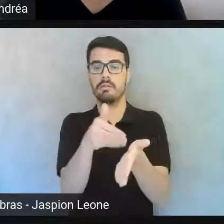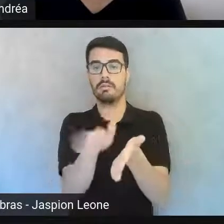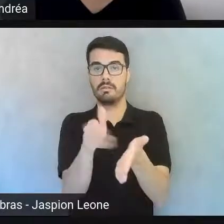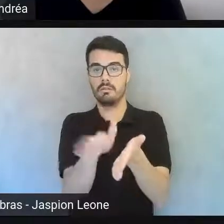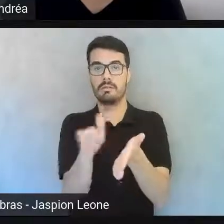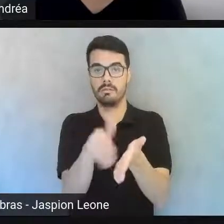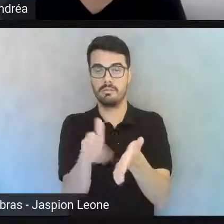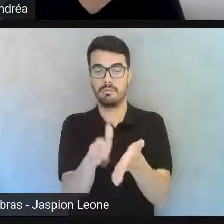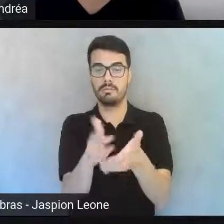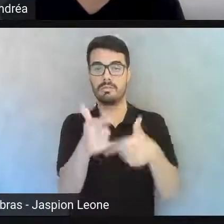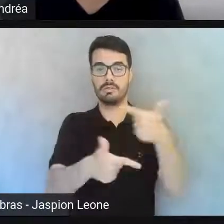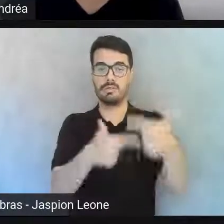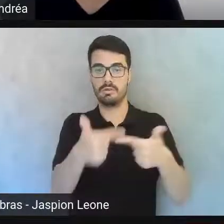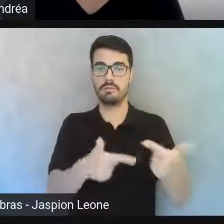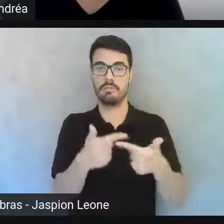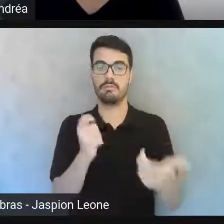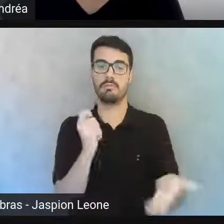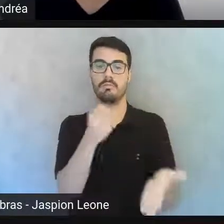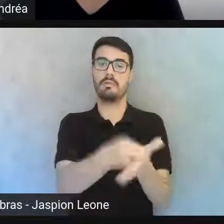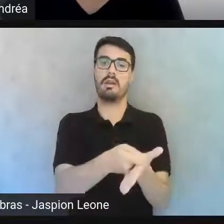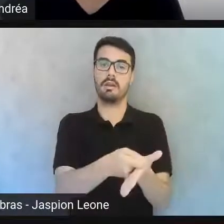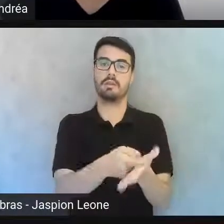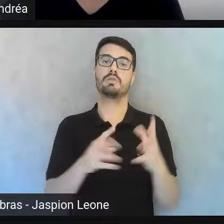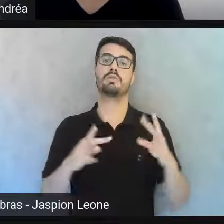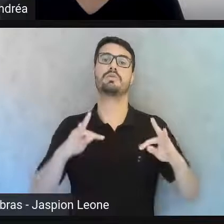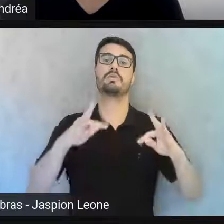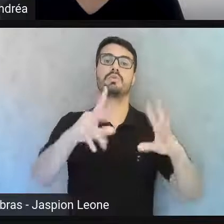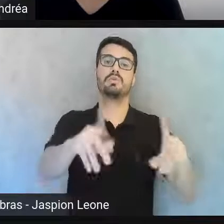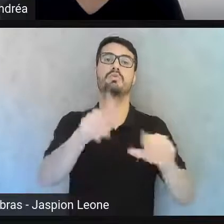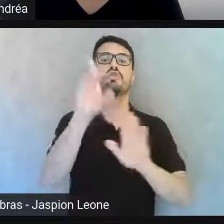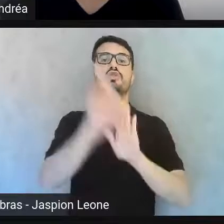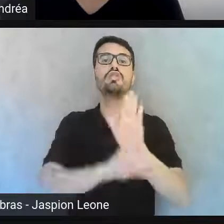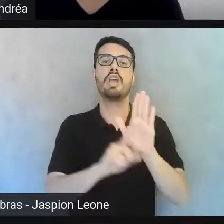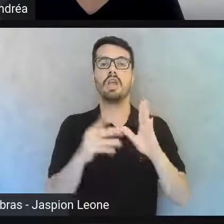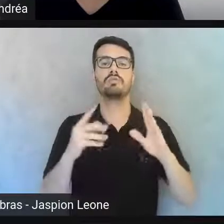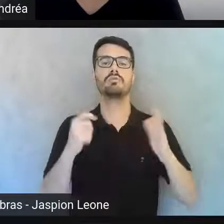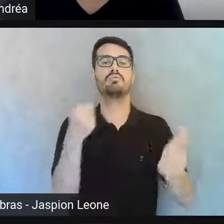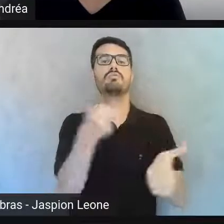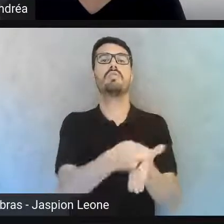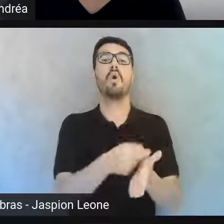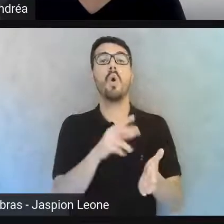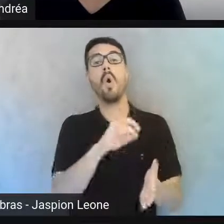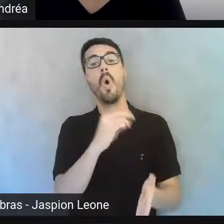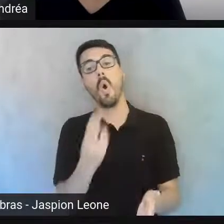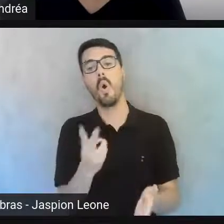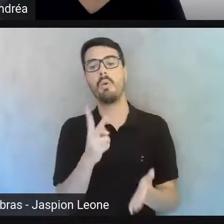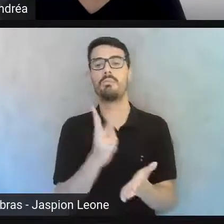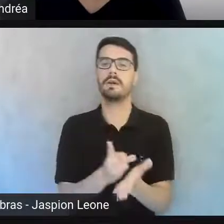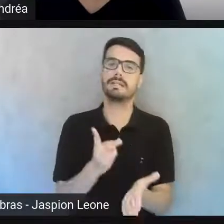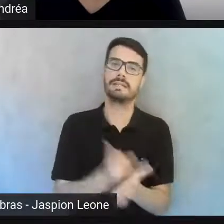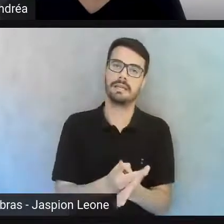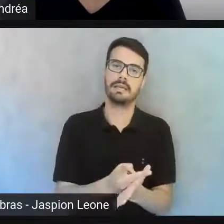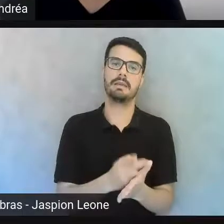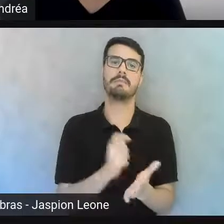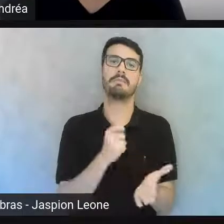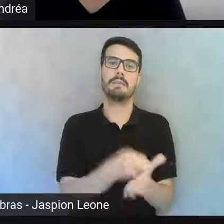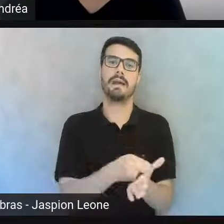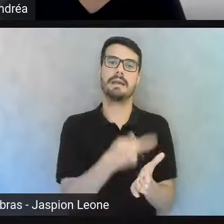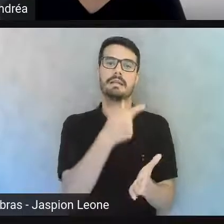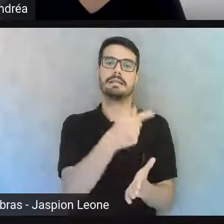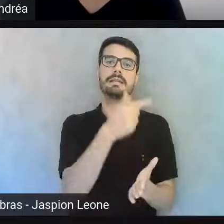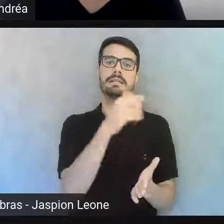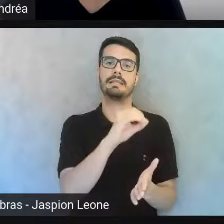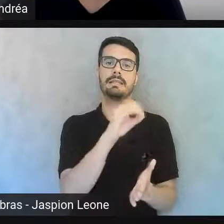empregado pagando as verbas que tem direito ou mantendo ele pagando 70% do contrato